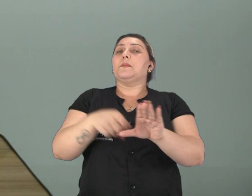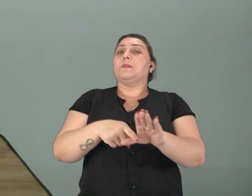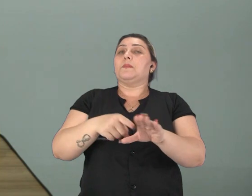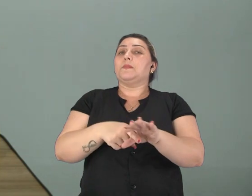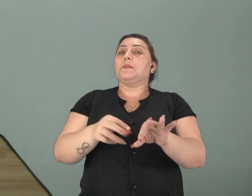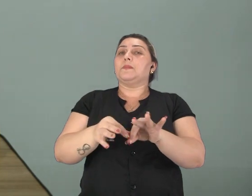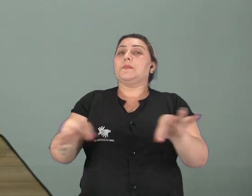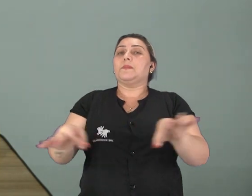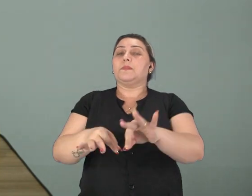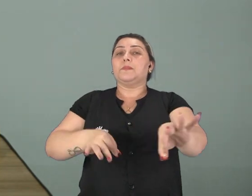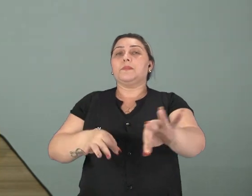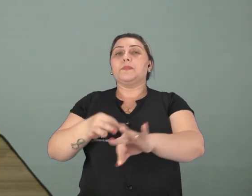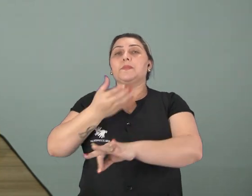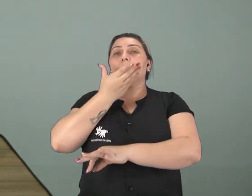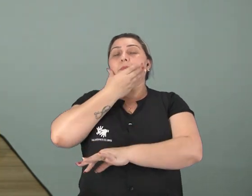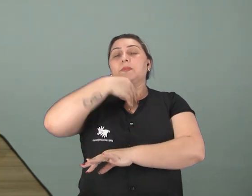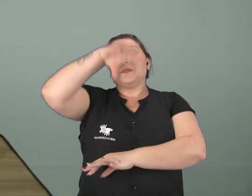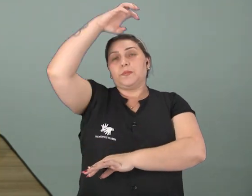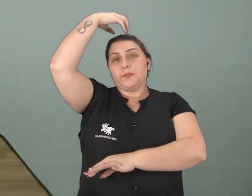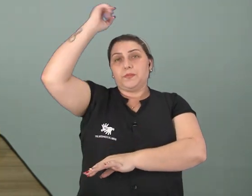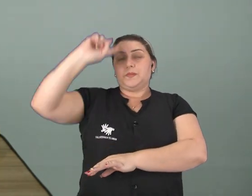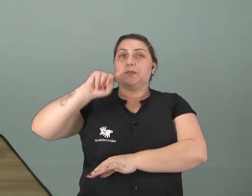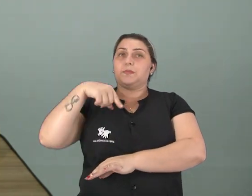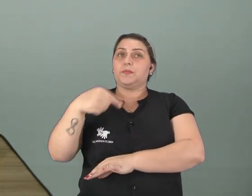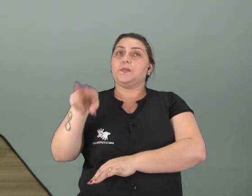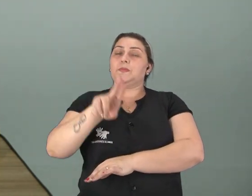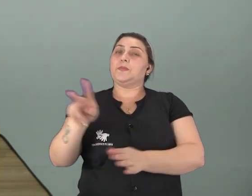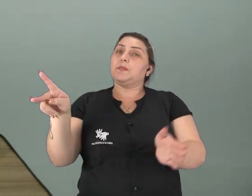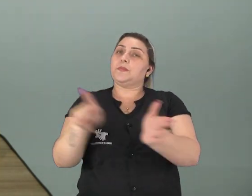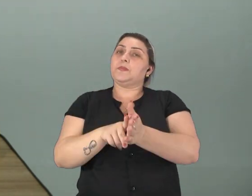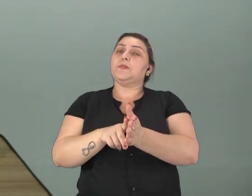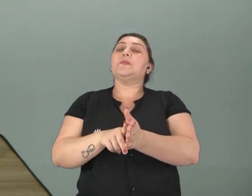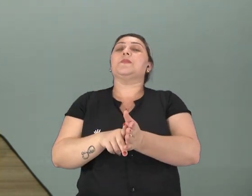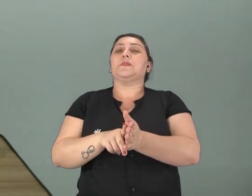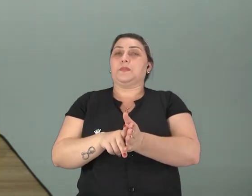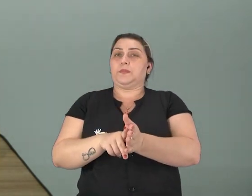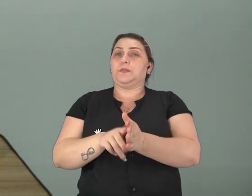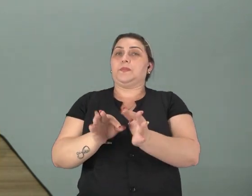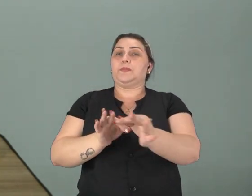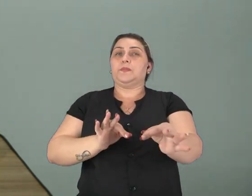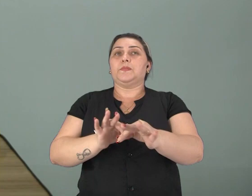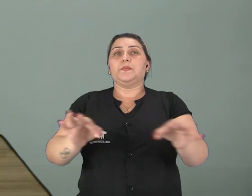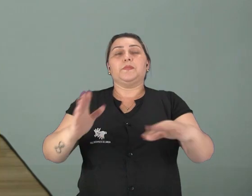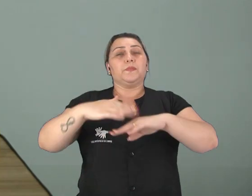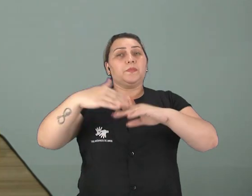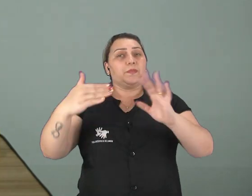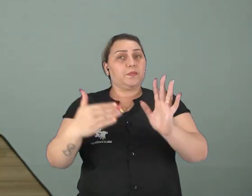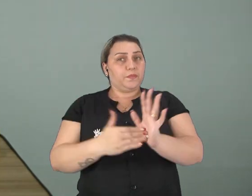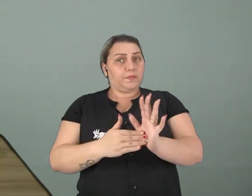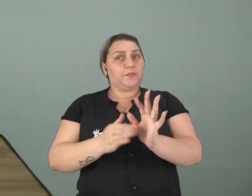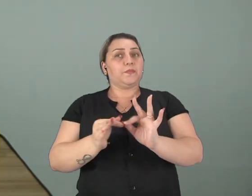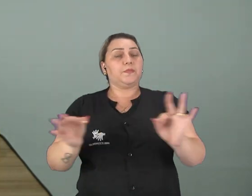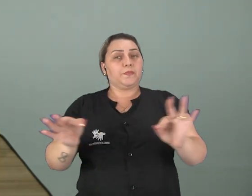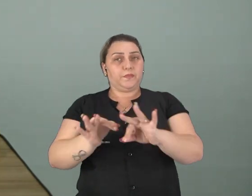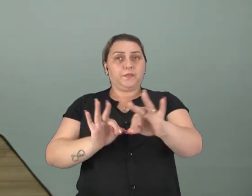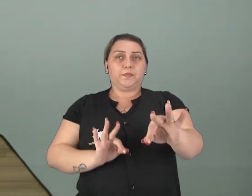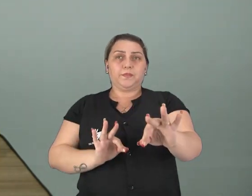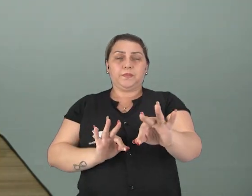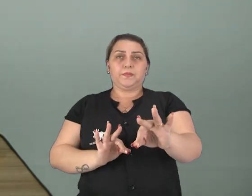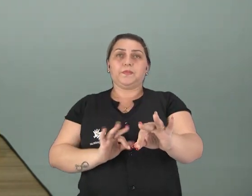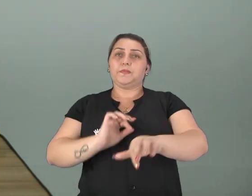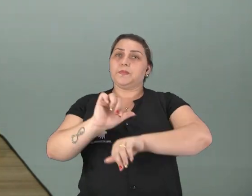rei. Porém, depois, com o passar do tempo, ele quis usar a sua própria medida. Então, todas as medidas